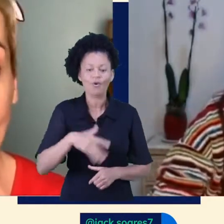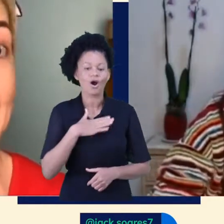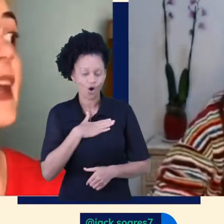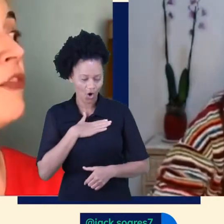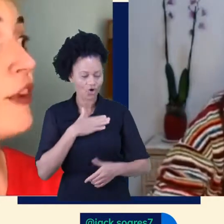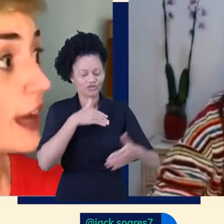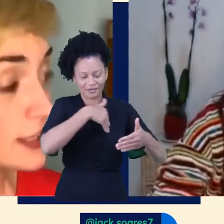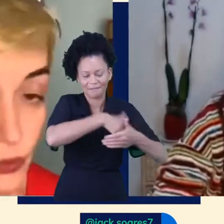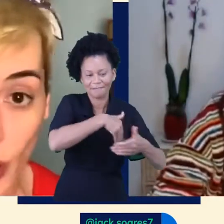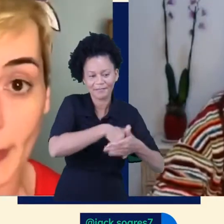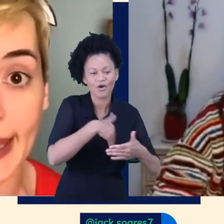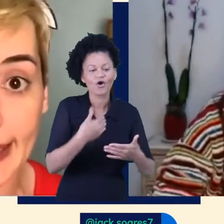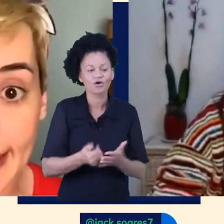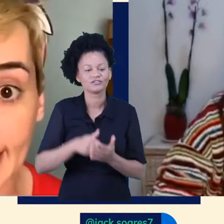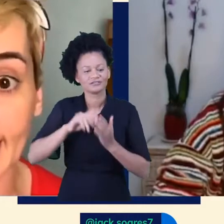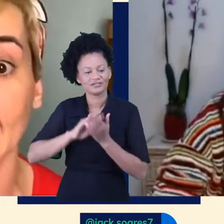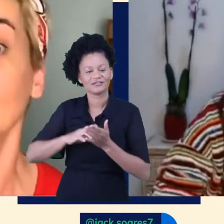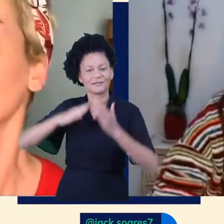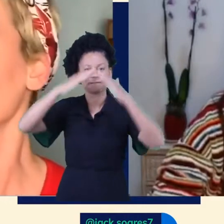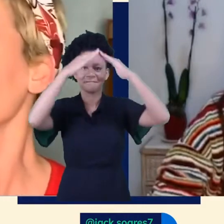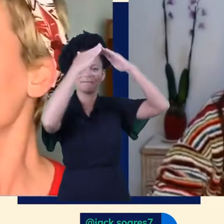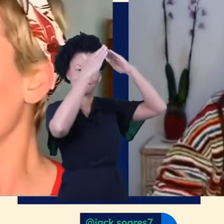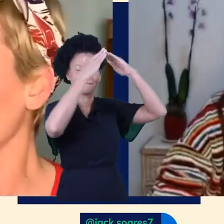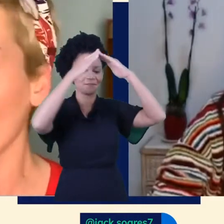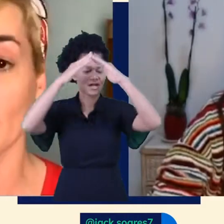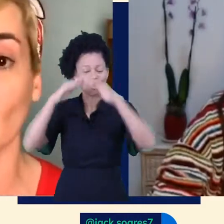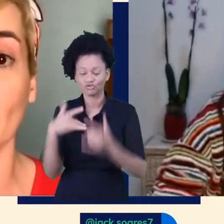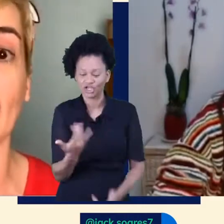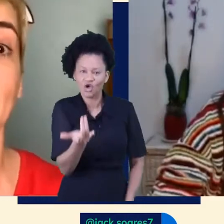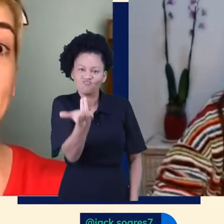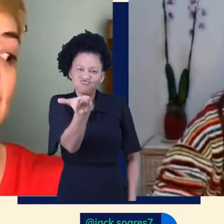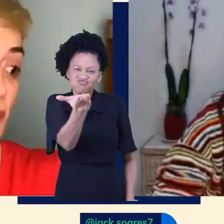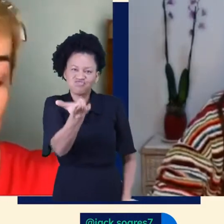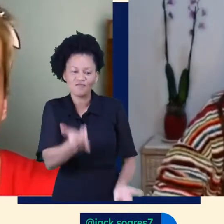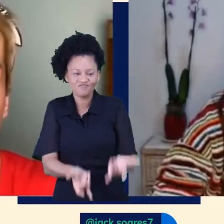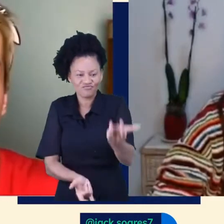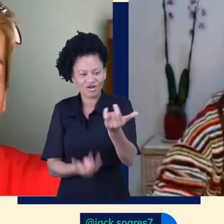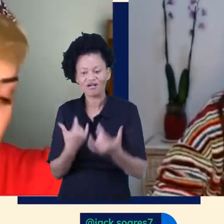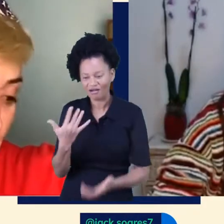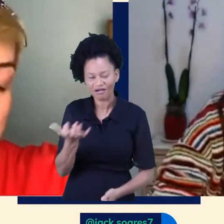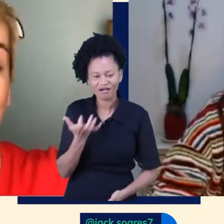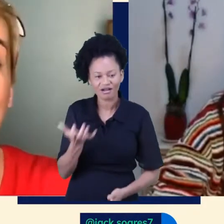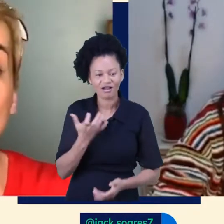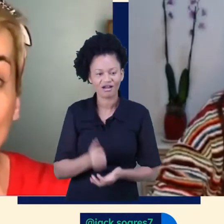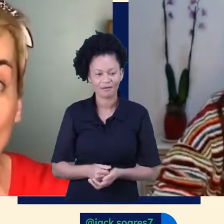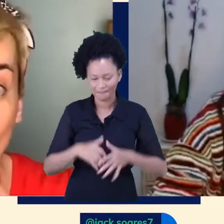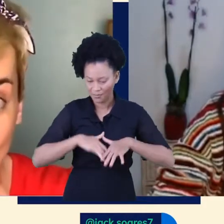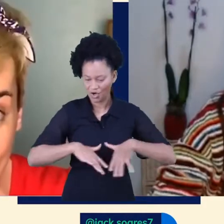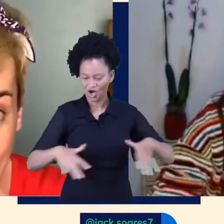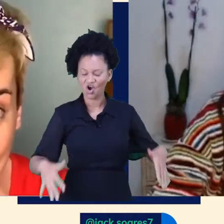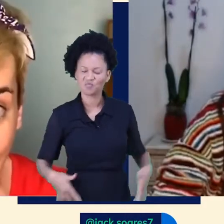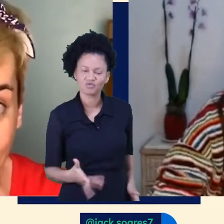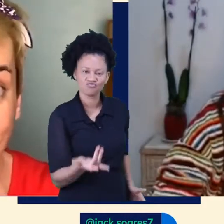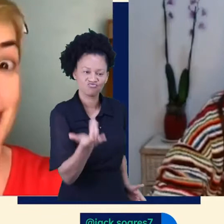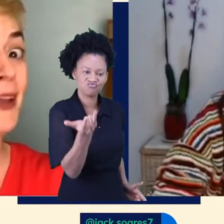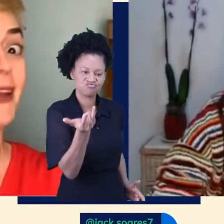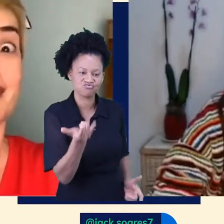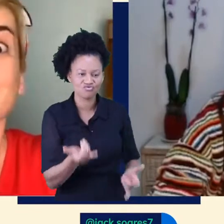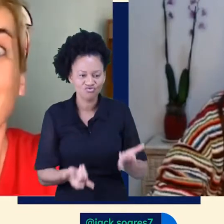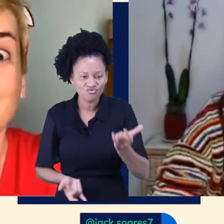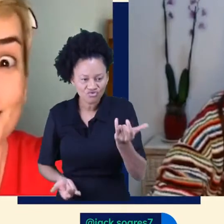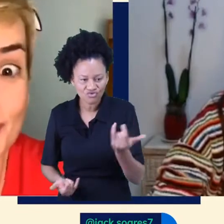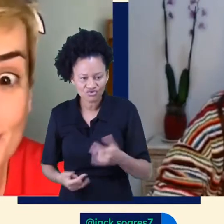ser o Homem-Aranha, vai ser o Homem-Aranha. E aí põe a roupa do Homem-Aranha, mete uma saia de tutu por